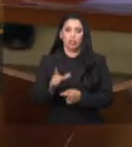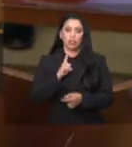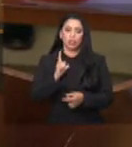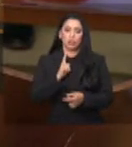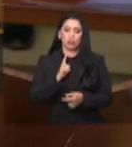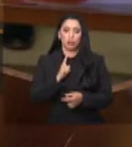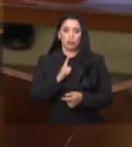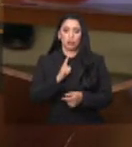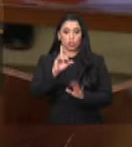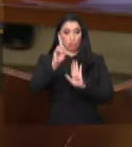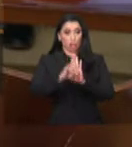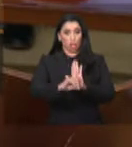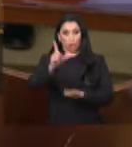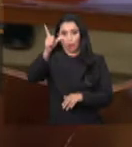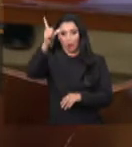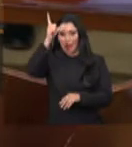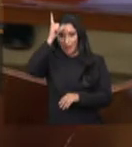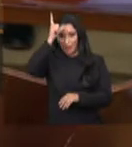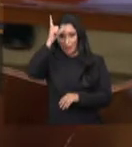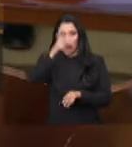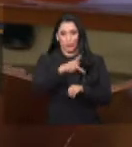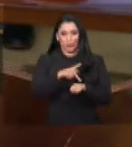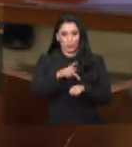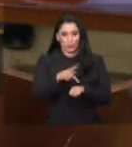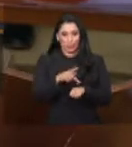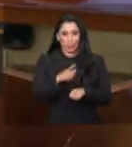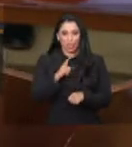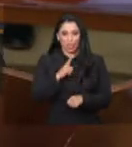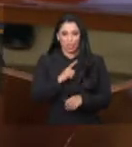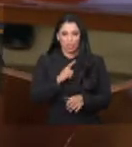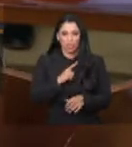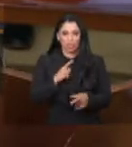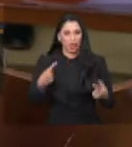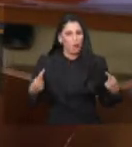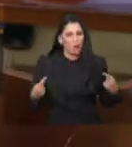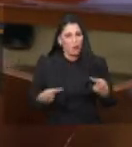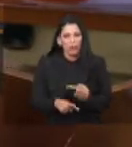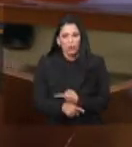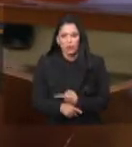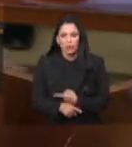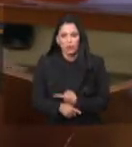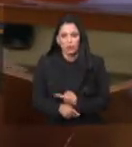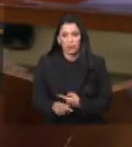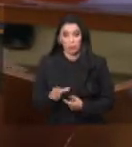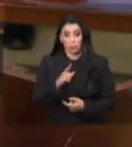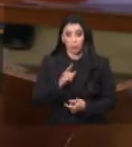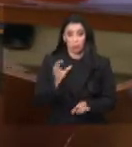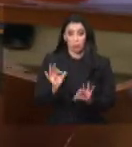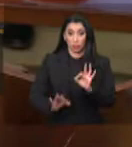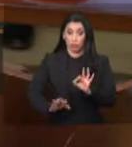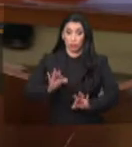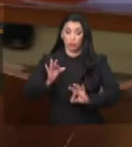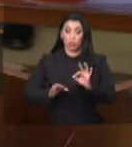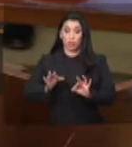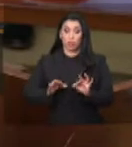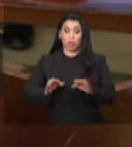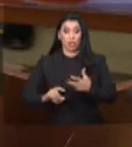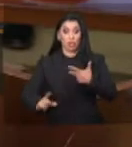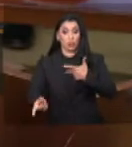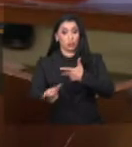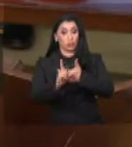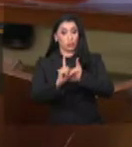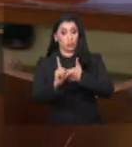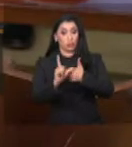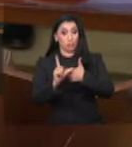alemão a Rigor é a controvérsia pode ser entre o judiciário e o legislativo